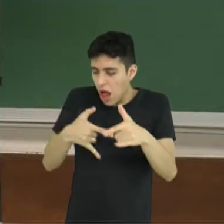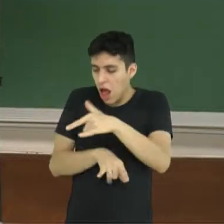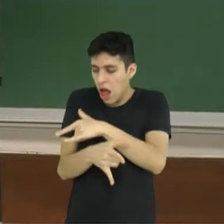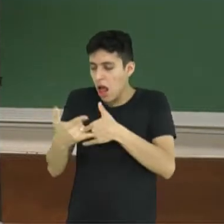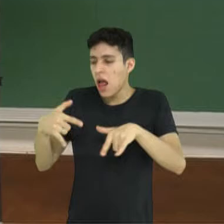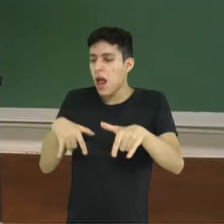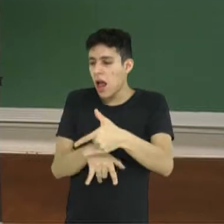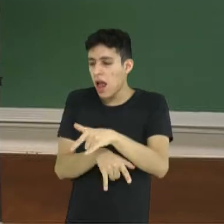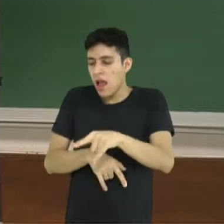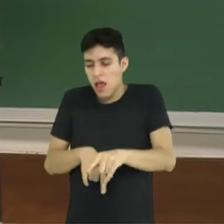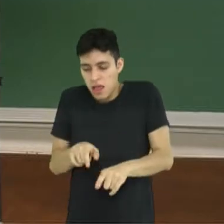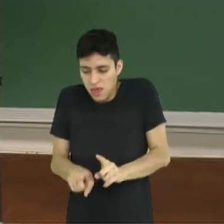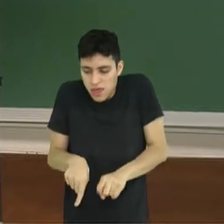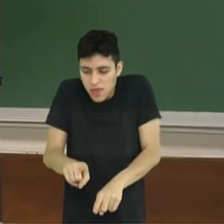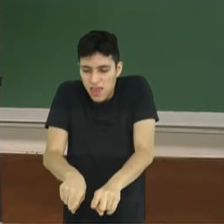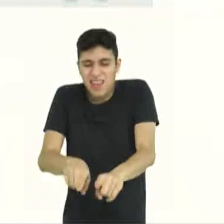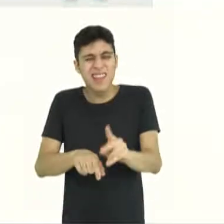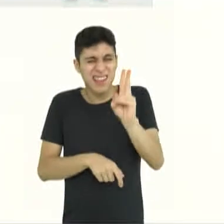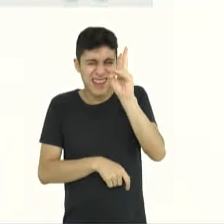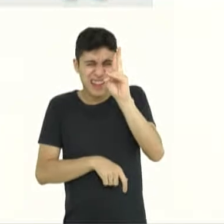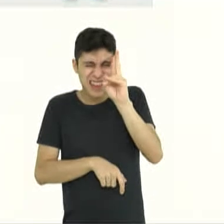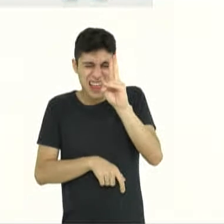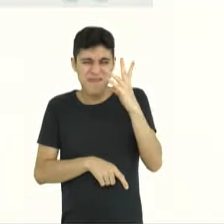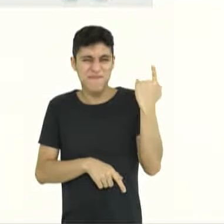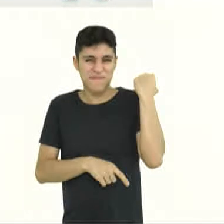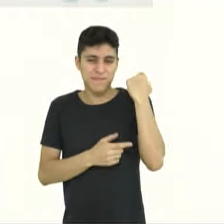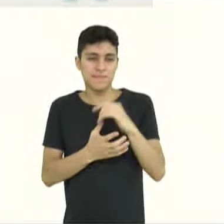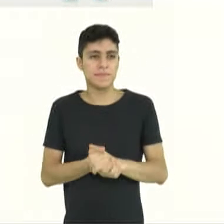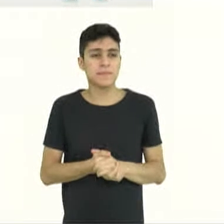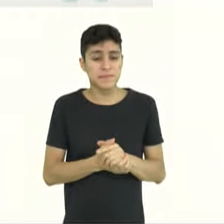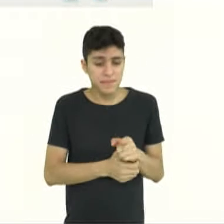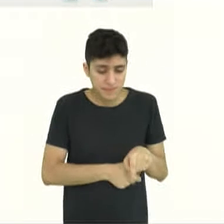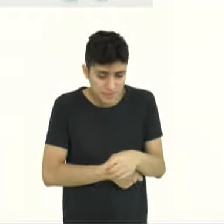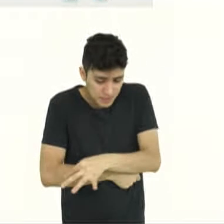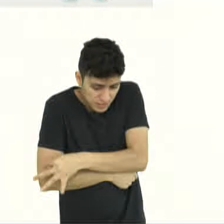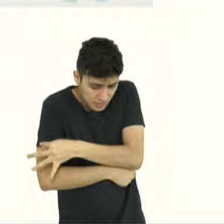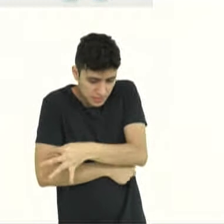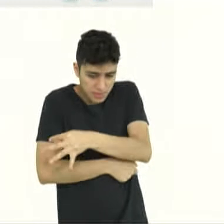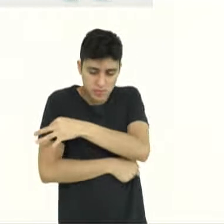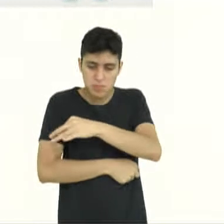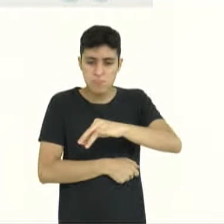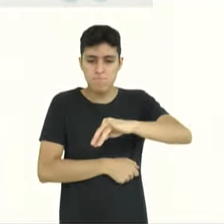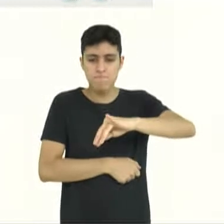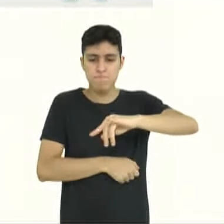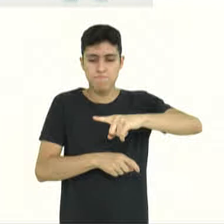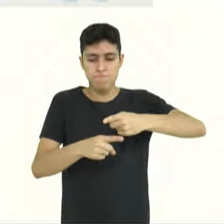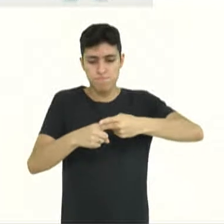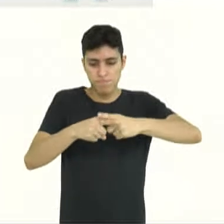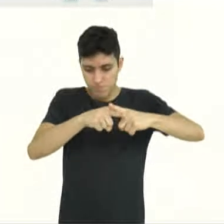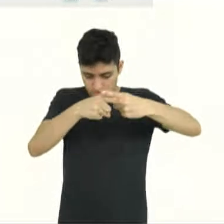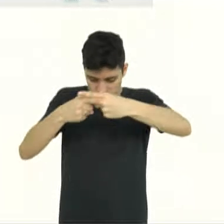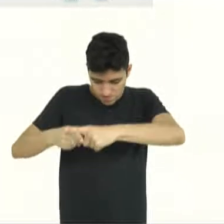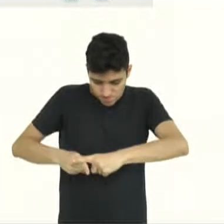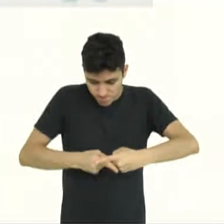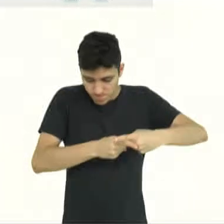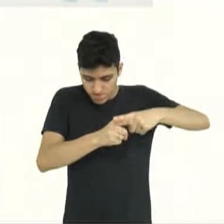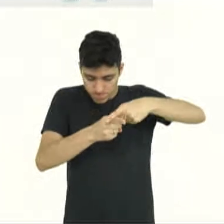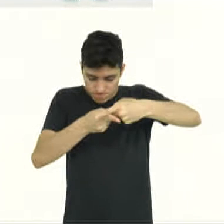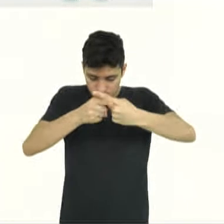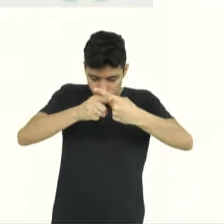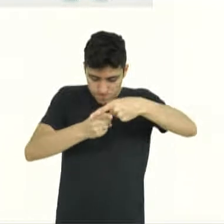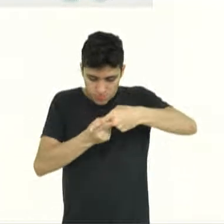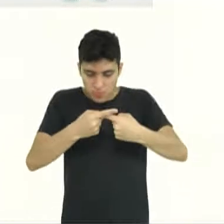todos, mas tudo bem. Técnica pela qual o boneco é ligado por fios a um controle de madeira, que permite ao manipulador